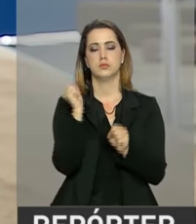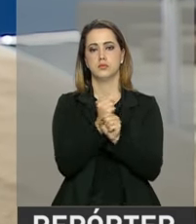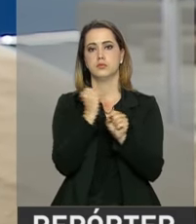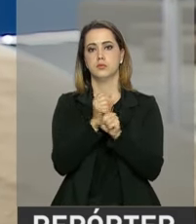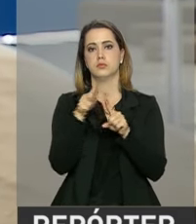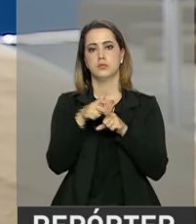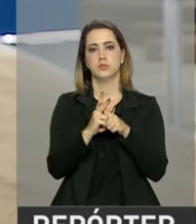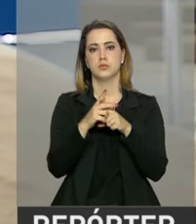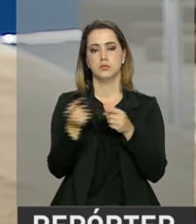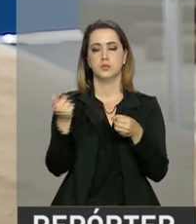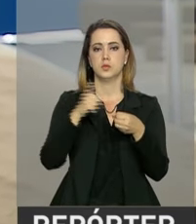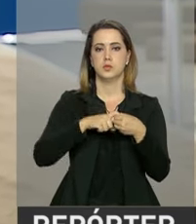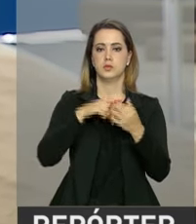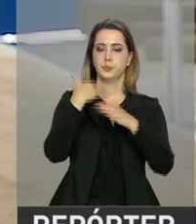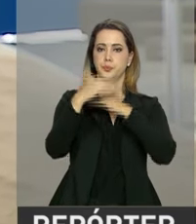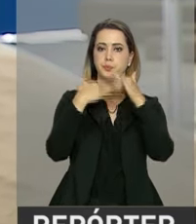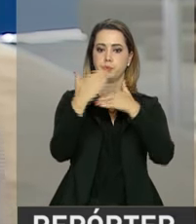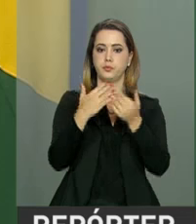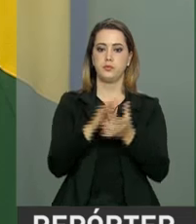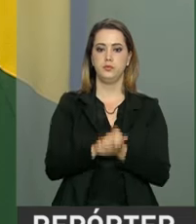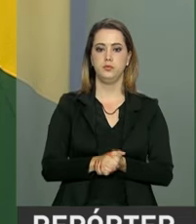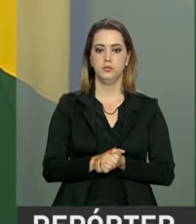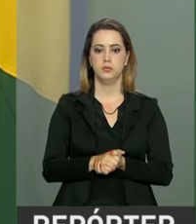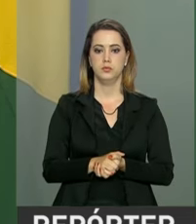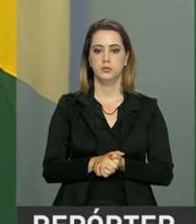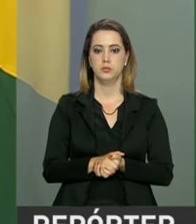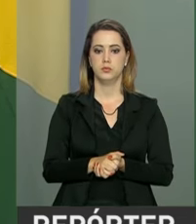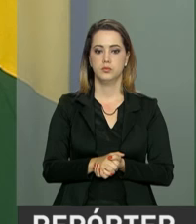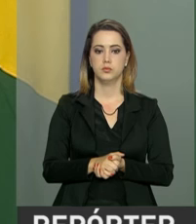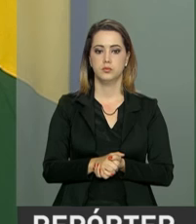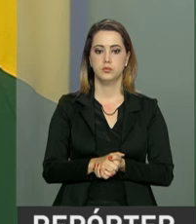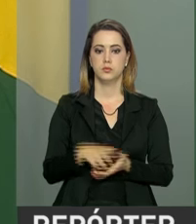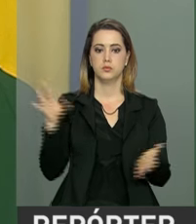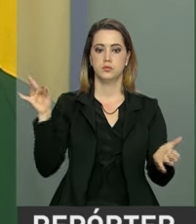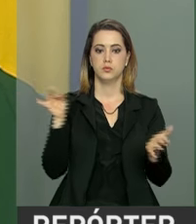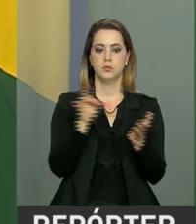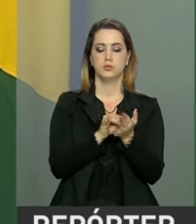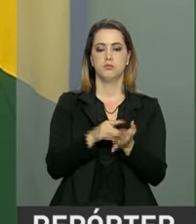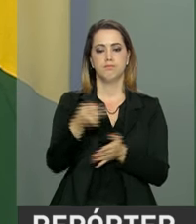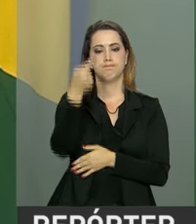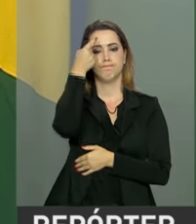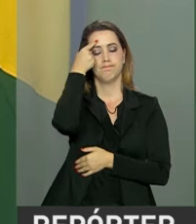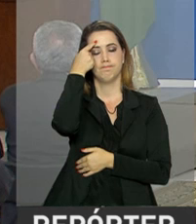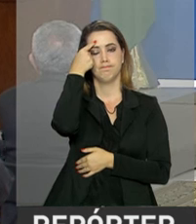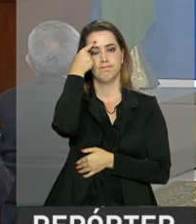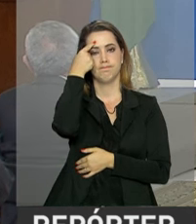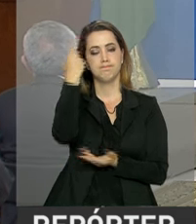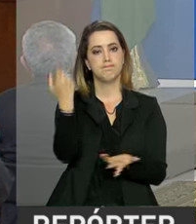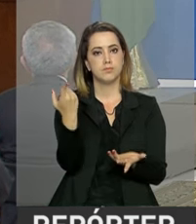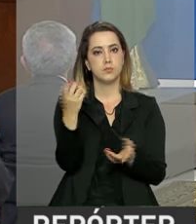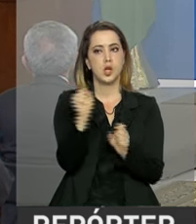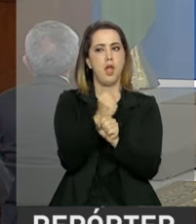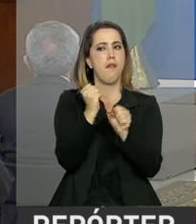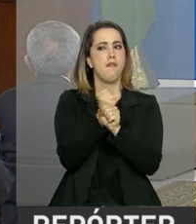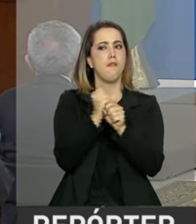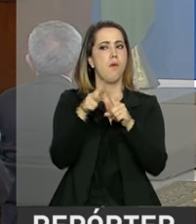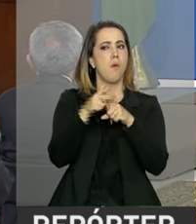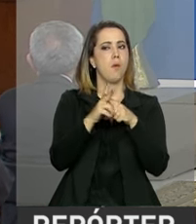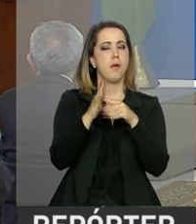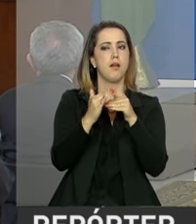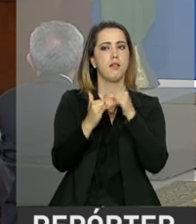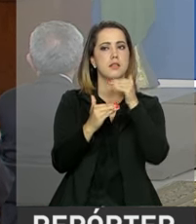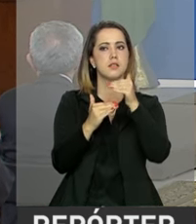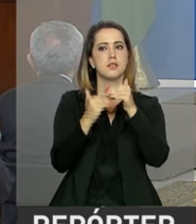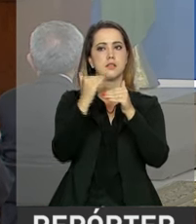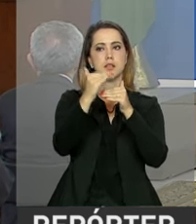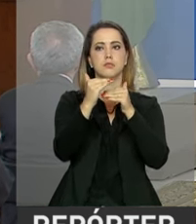para o Brasil voltar a crescer na verdade eu pensei reformar é para crescer para